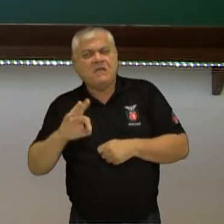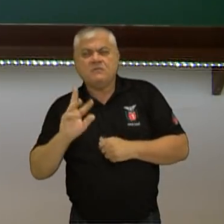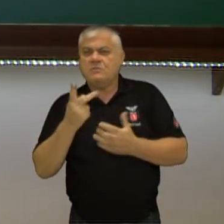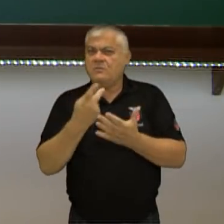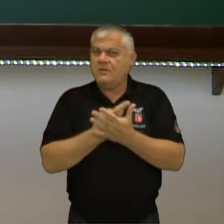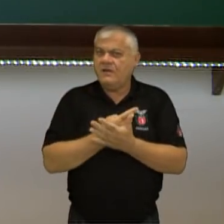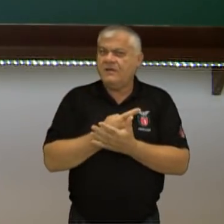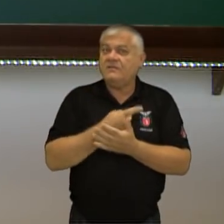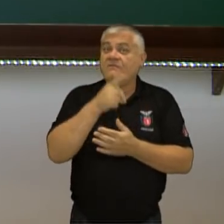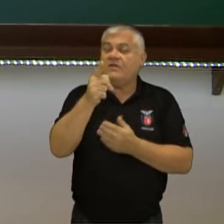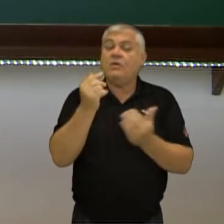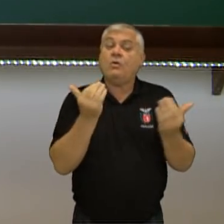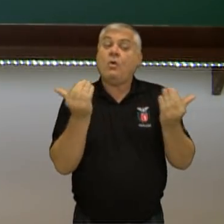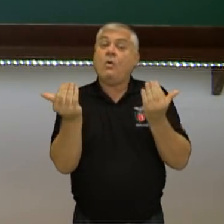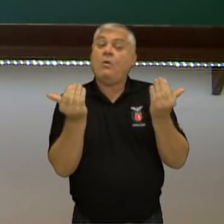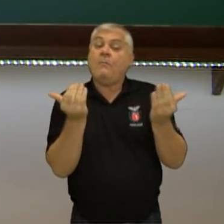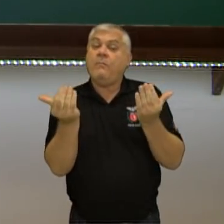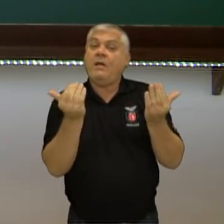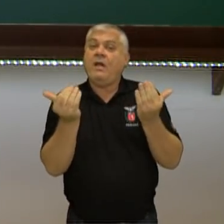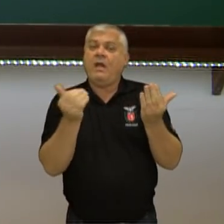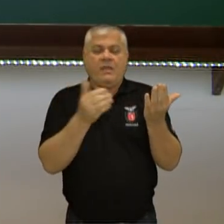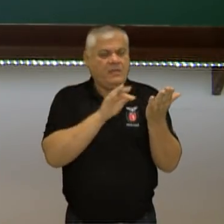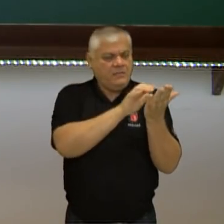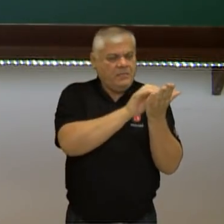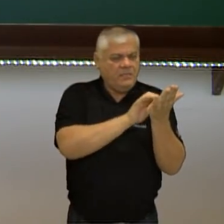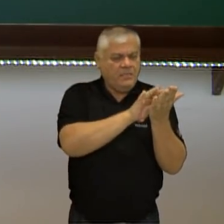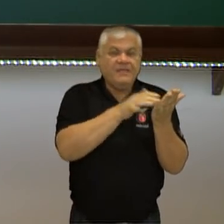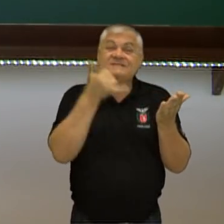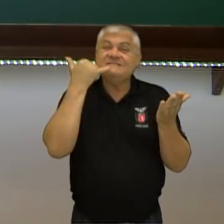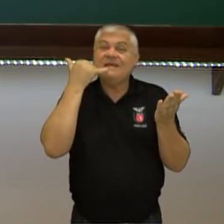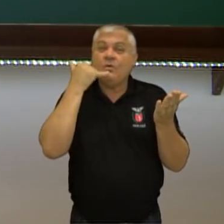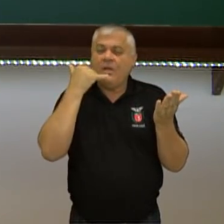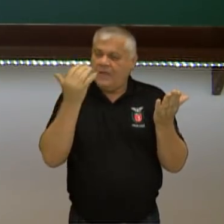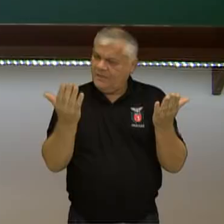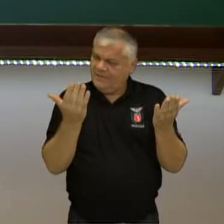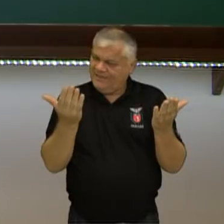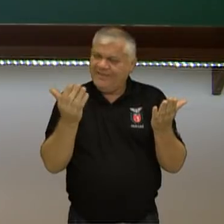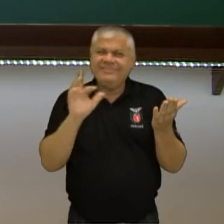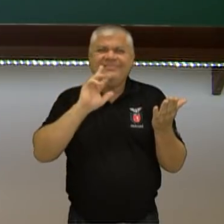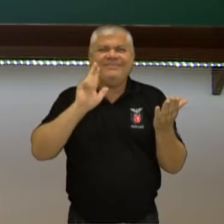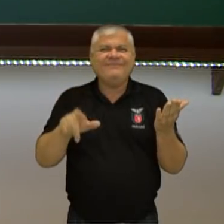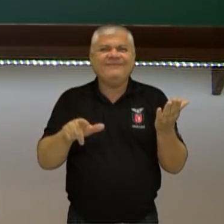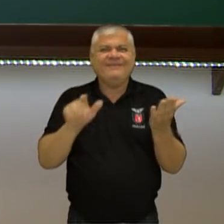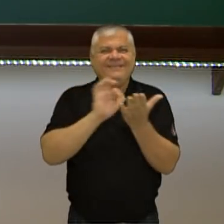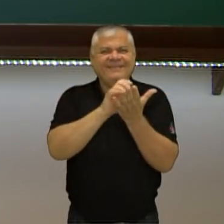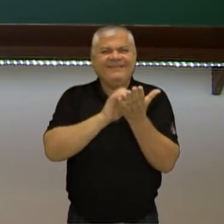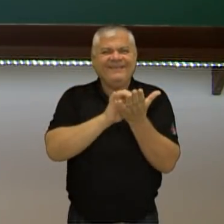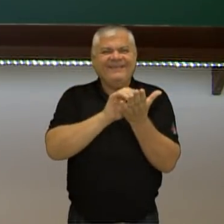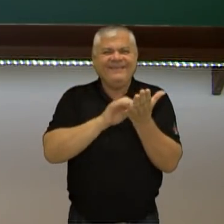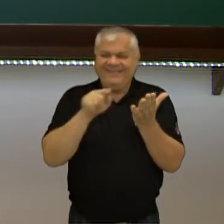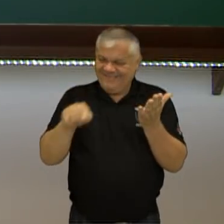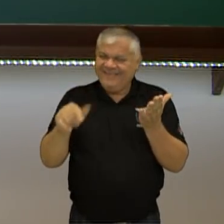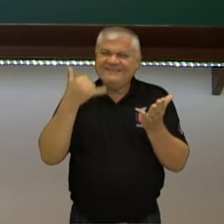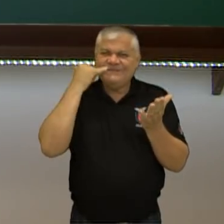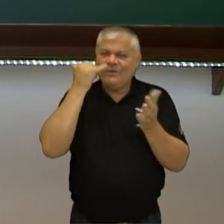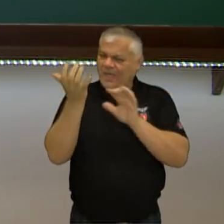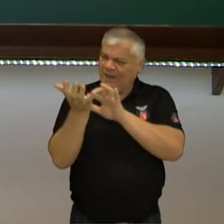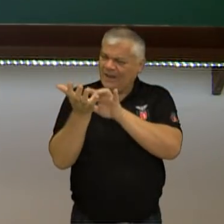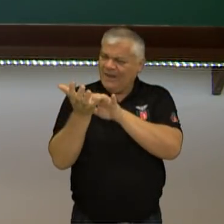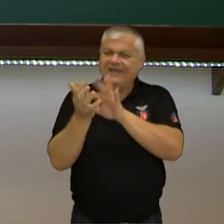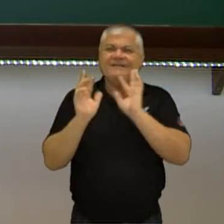funciona. Compare a diferença que existe na sua calculadora do celular, se você tem um celular aí, ou tem um celular aí de alguém da sua família, se for o caso, tá